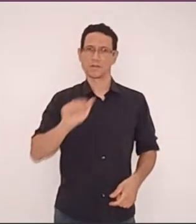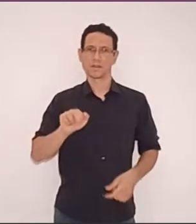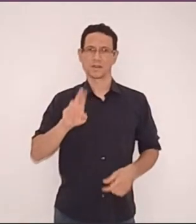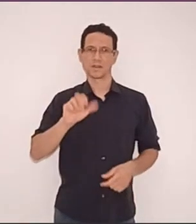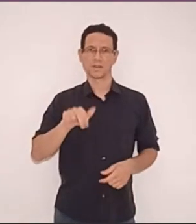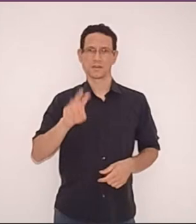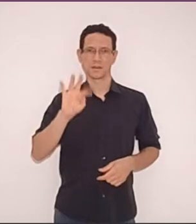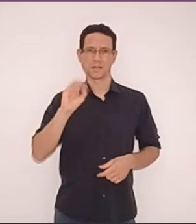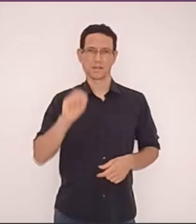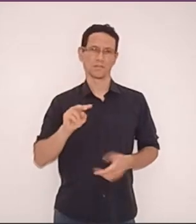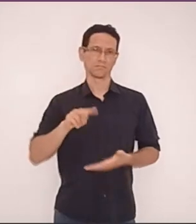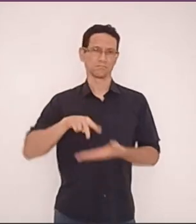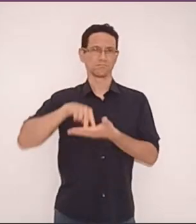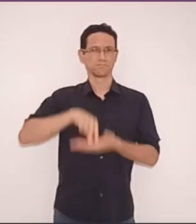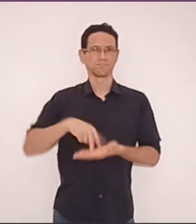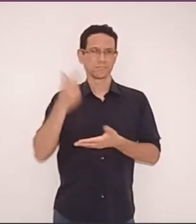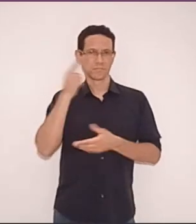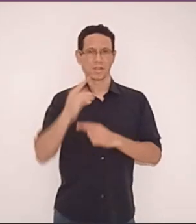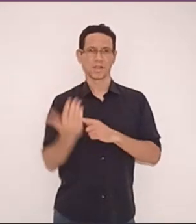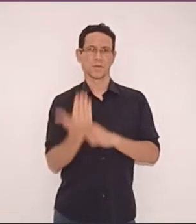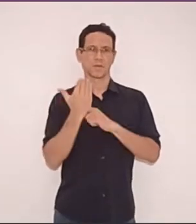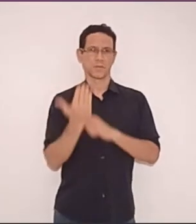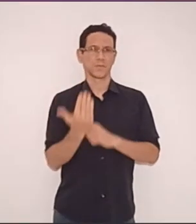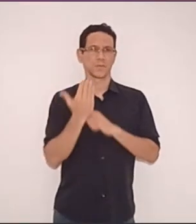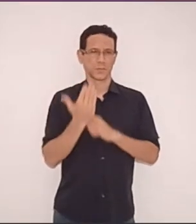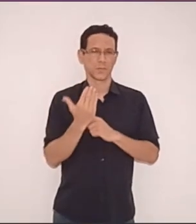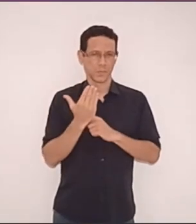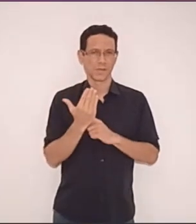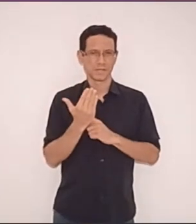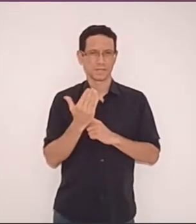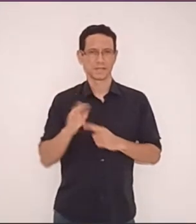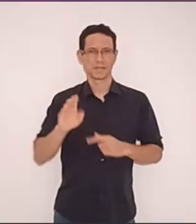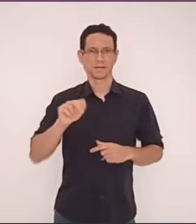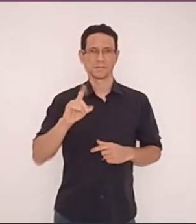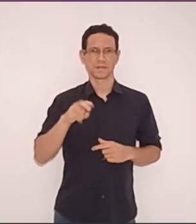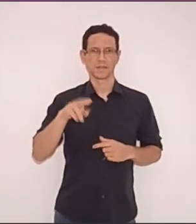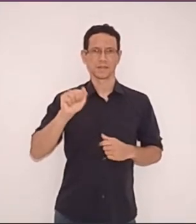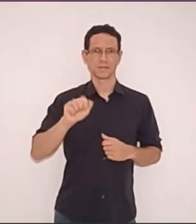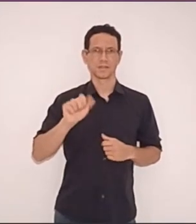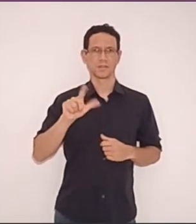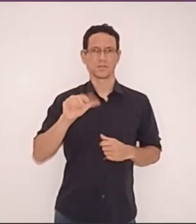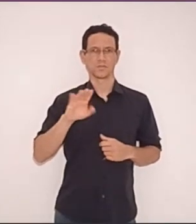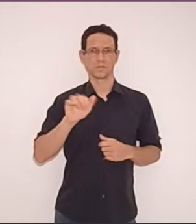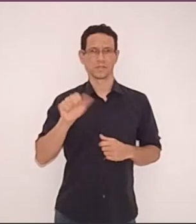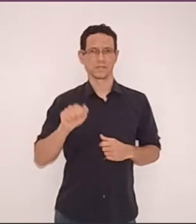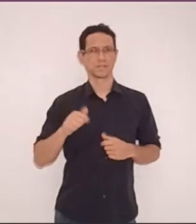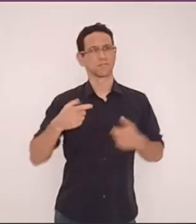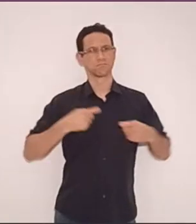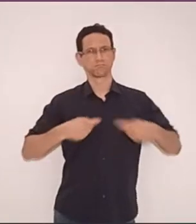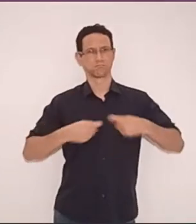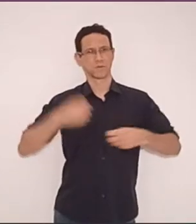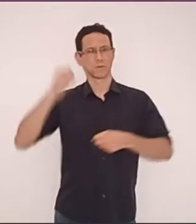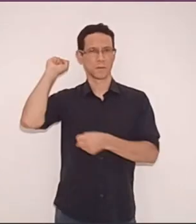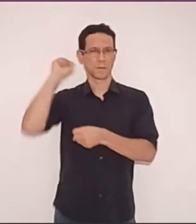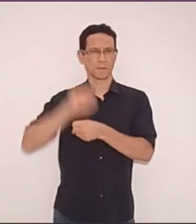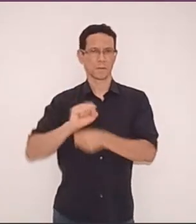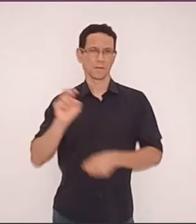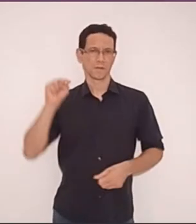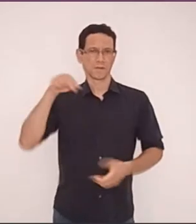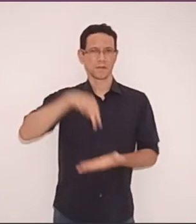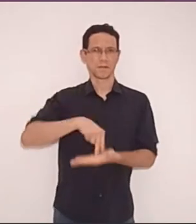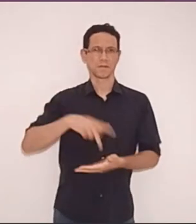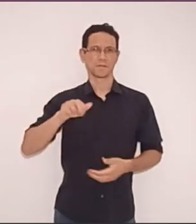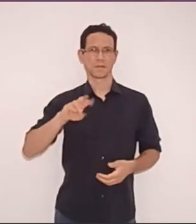de sempre põe meu alicerce de carregando o fardo de franjinha na luz da mãe A Guerra Não Para mais uma guerreira na terceira